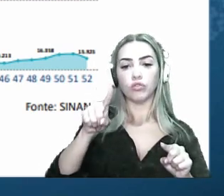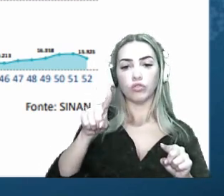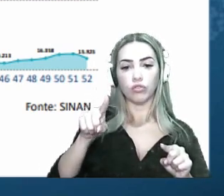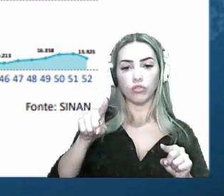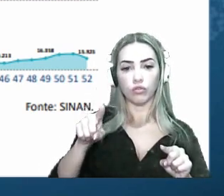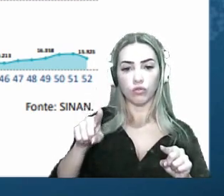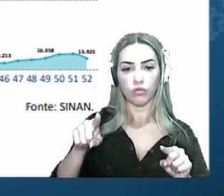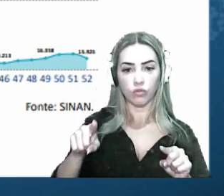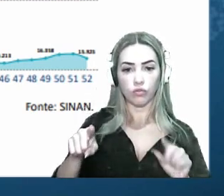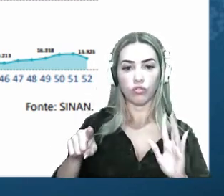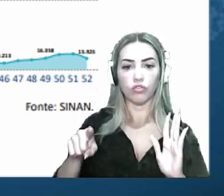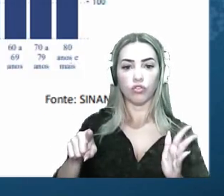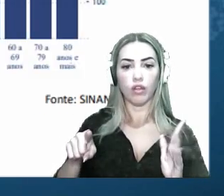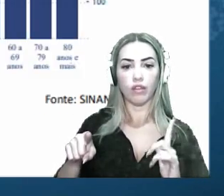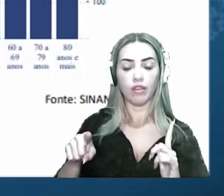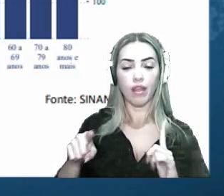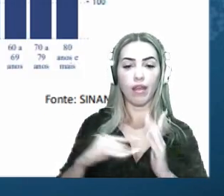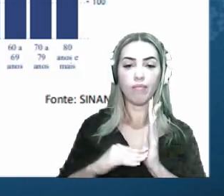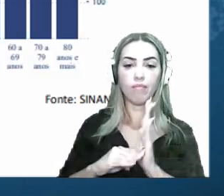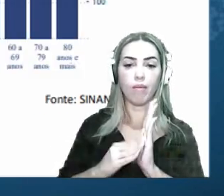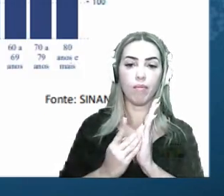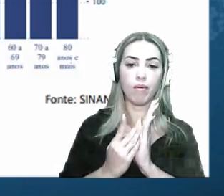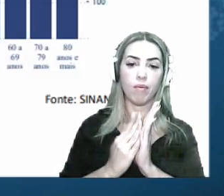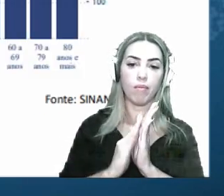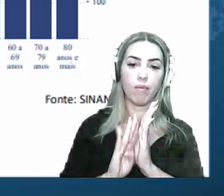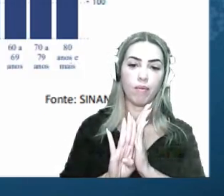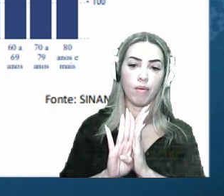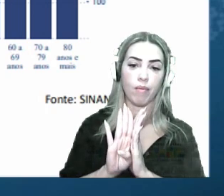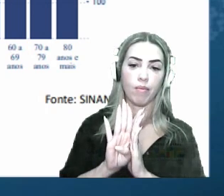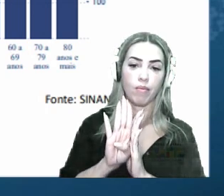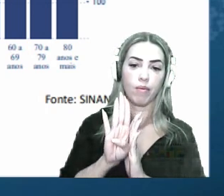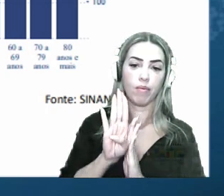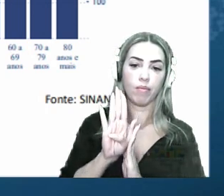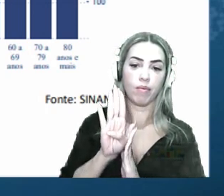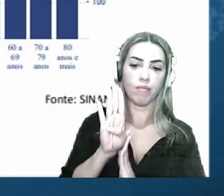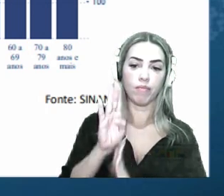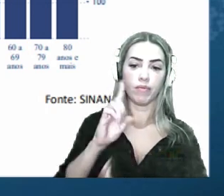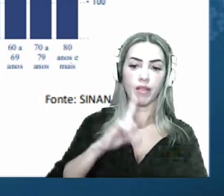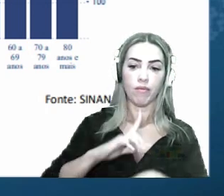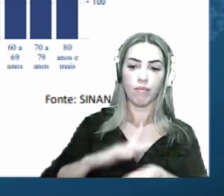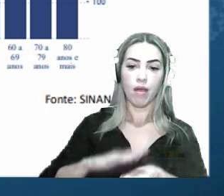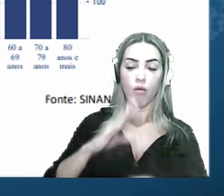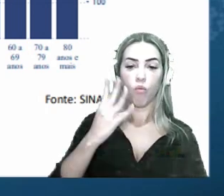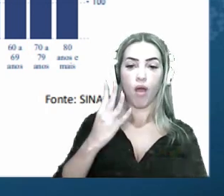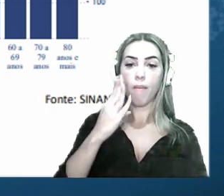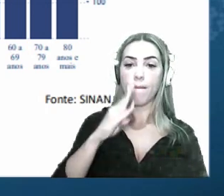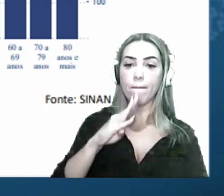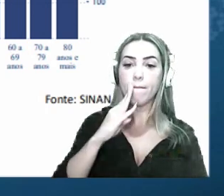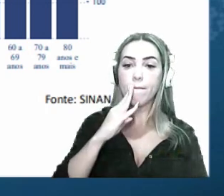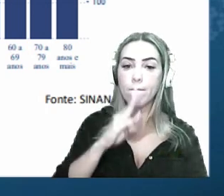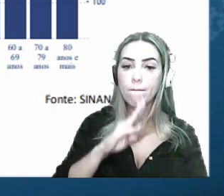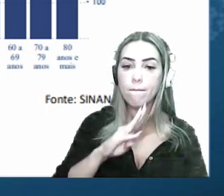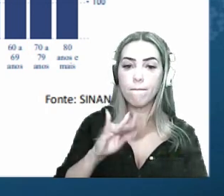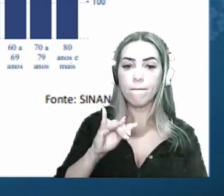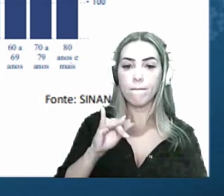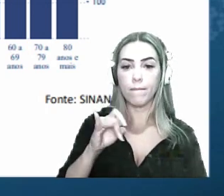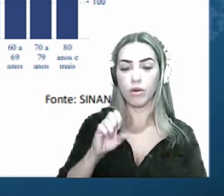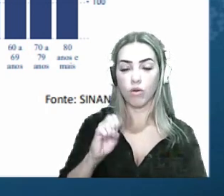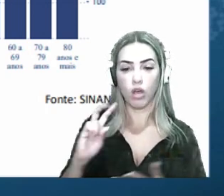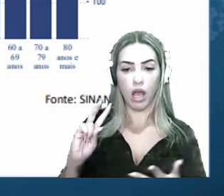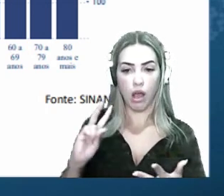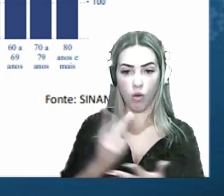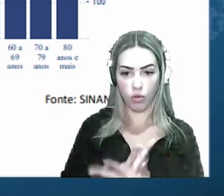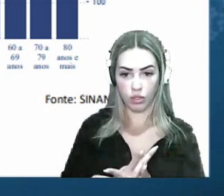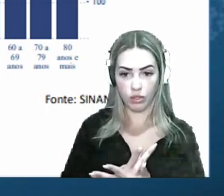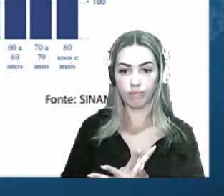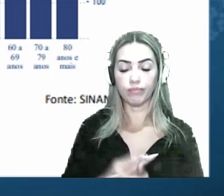com uma alta incidência. Então, nós já passamos mais de 4 milhões de casos aqui no nosso país, já passamos de 2